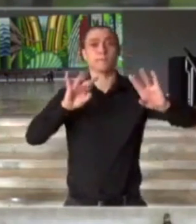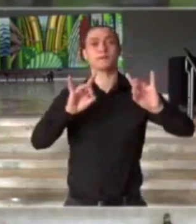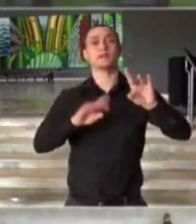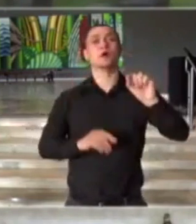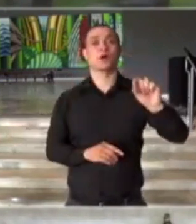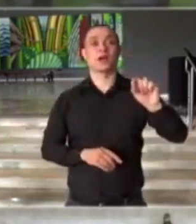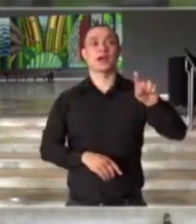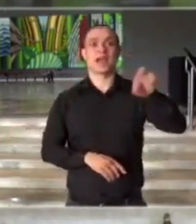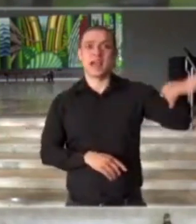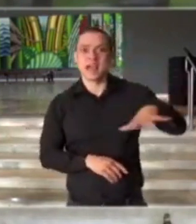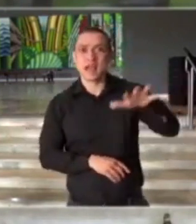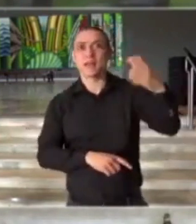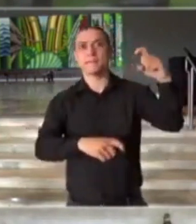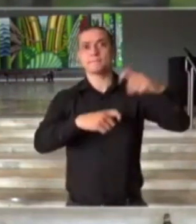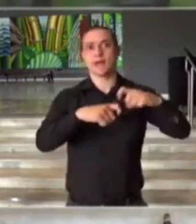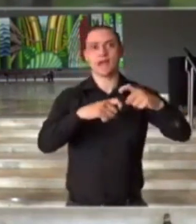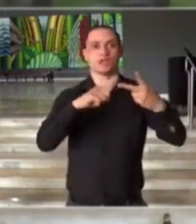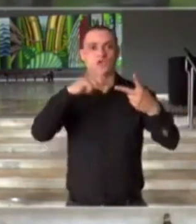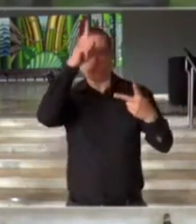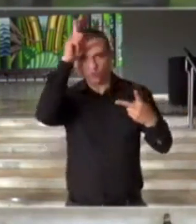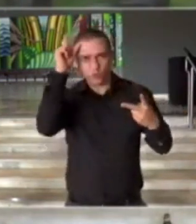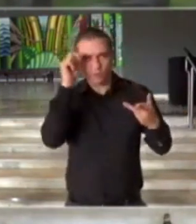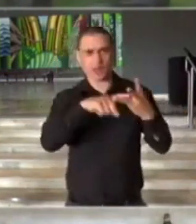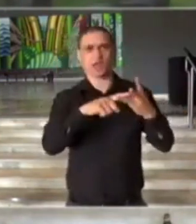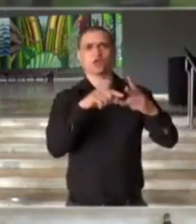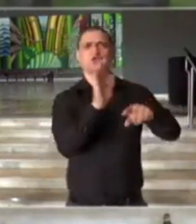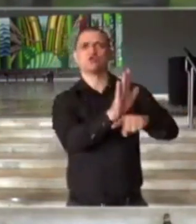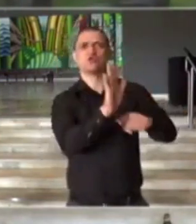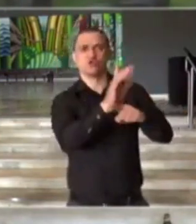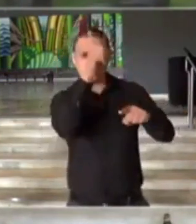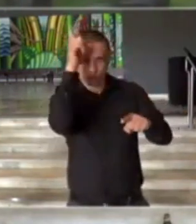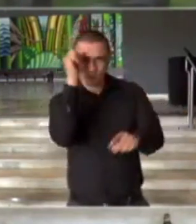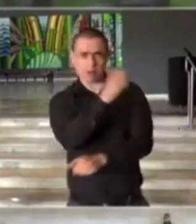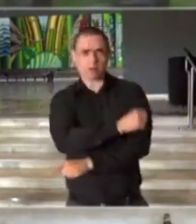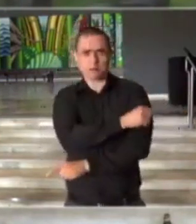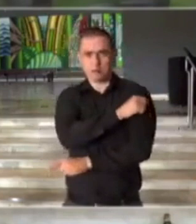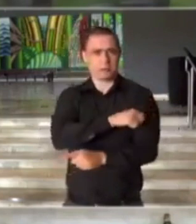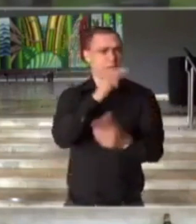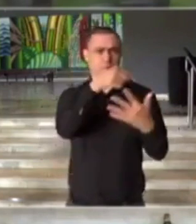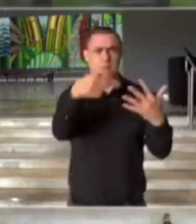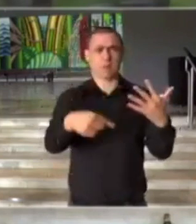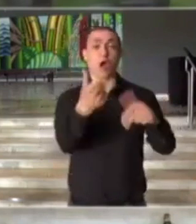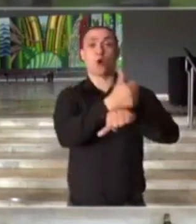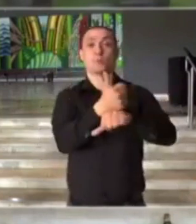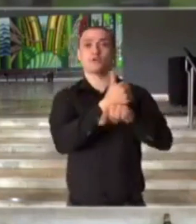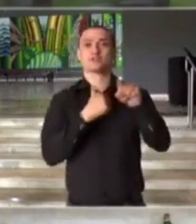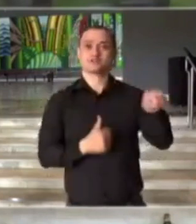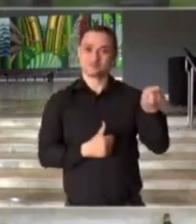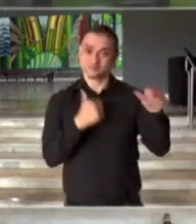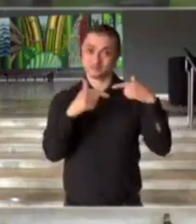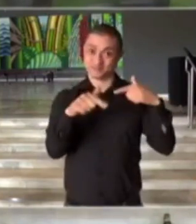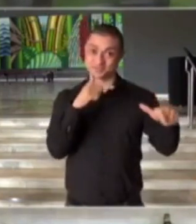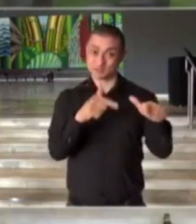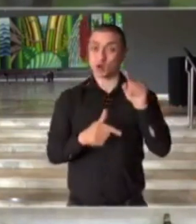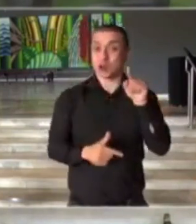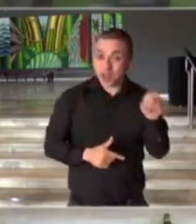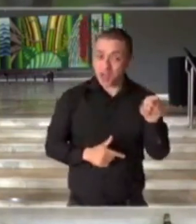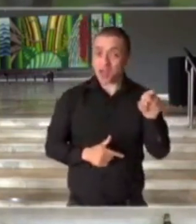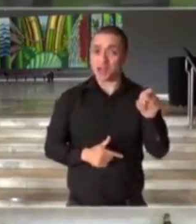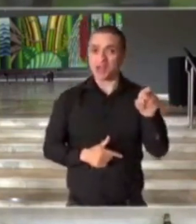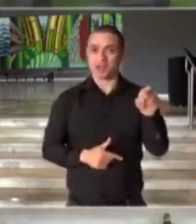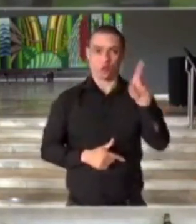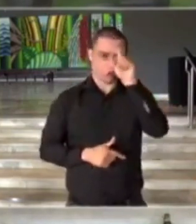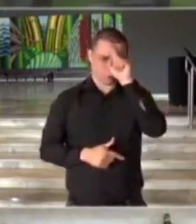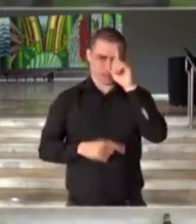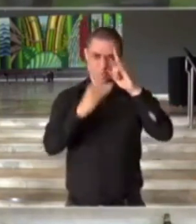aos médicos enfermeiros técnicos auxiliares de enfermagem e todos os profissionais de saúde que atuaram